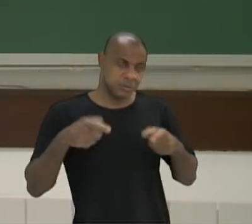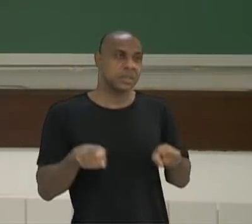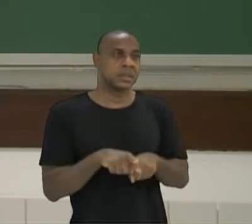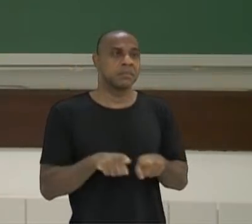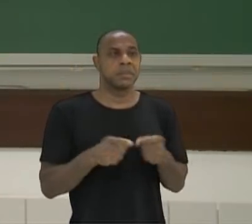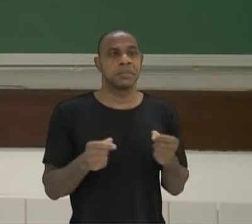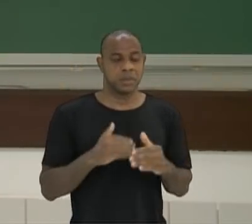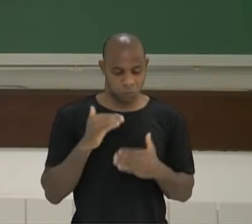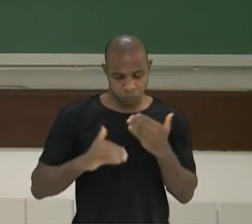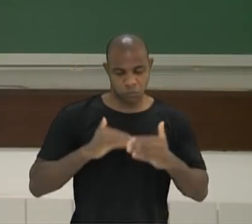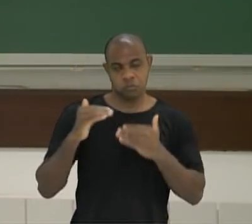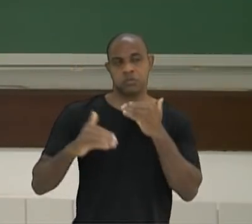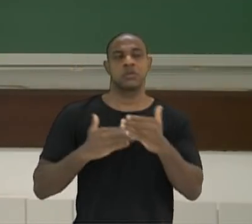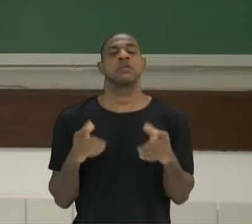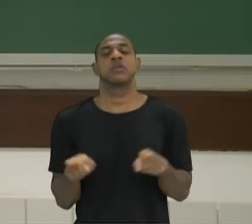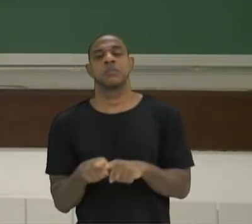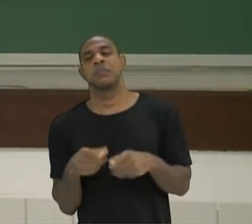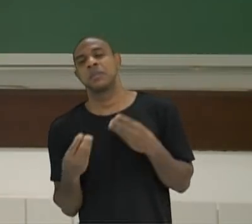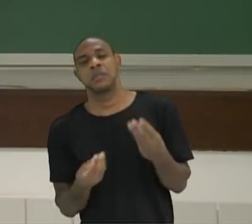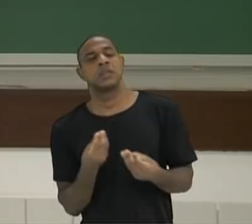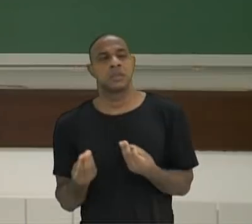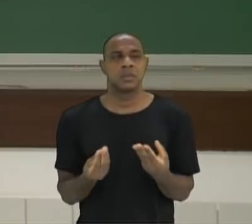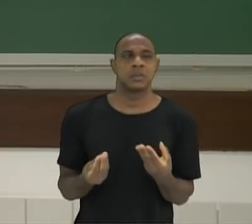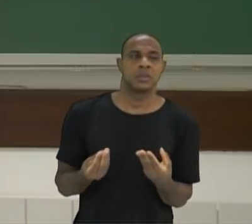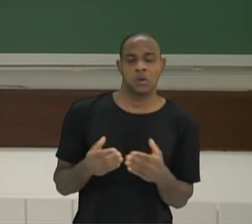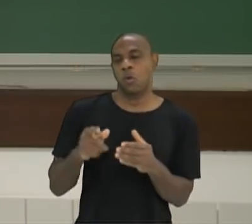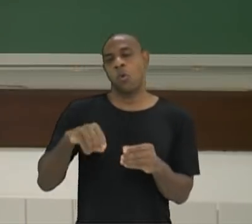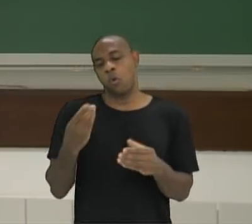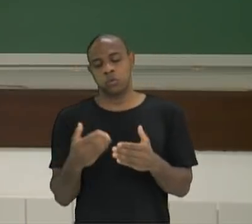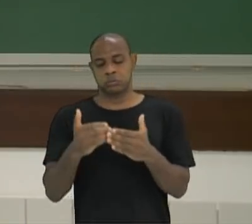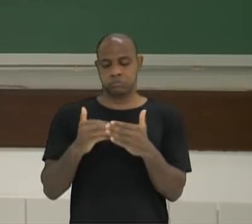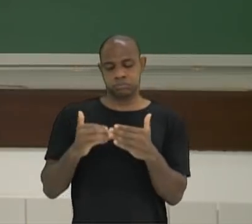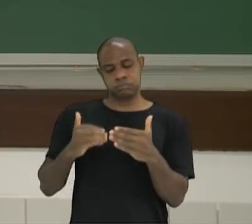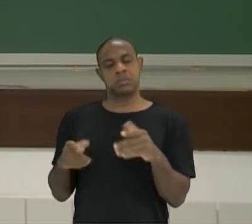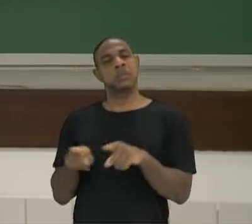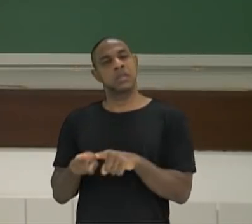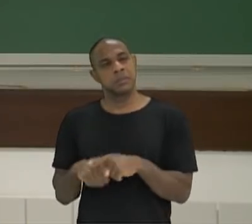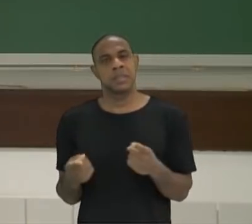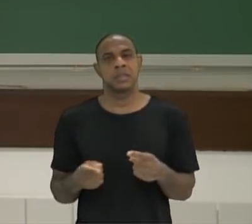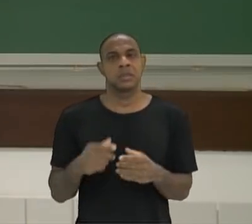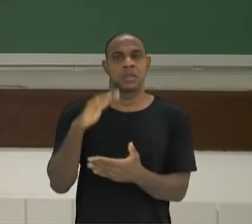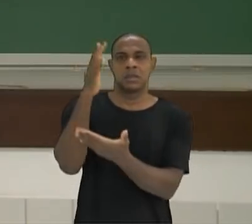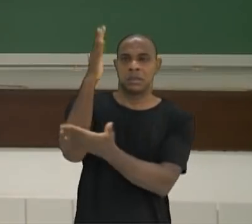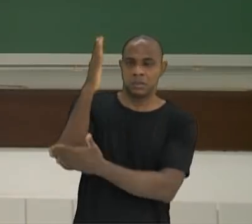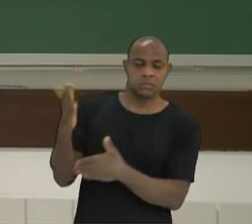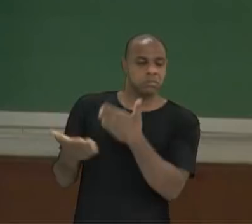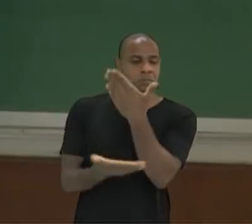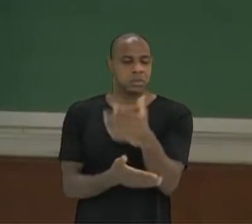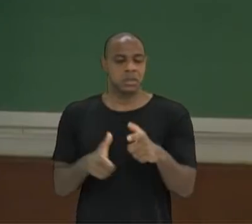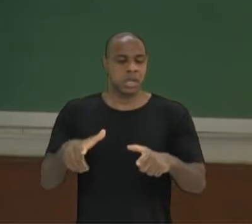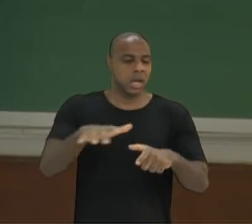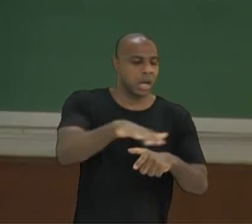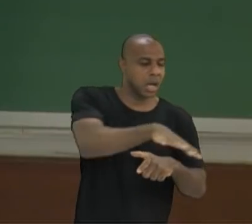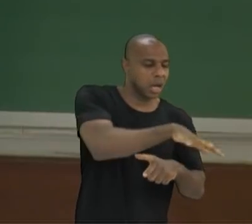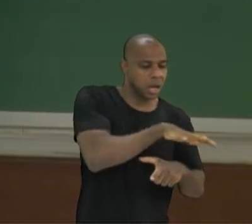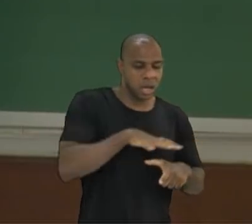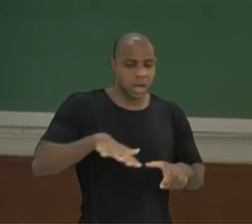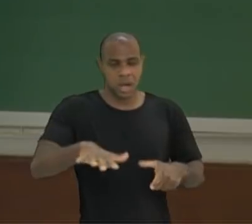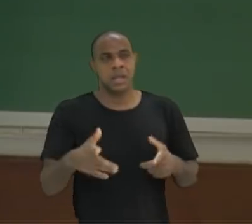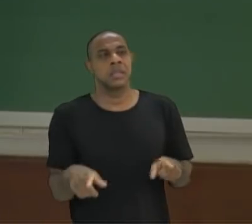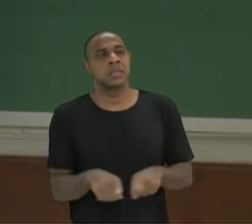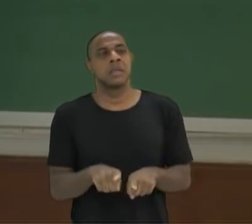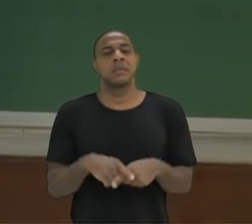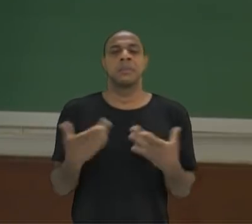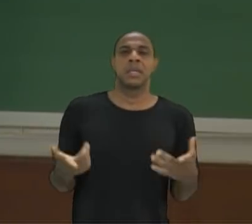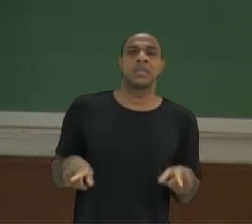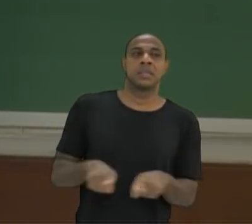uma evolução ou até mesmo uma regressão, que seria mais adequado, do desmatamento em algumas áreas, ou para os